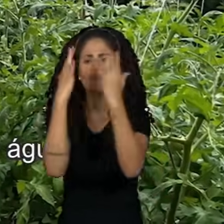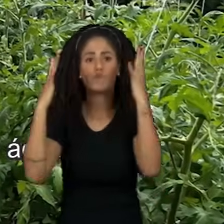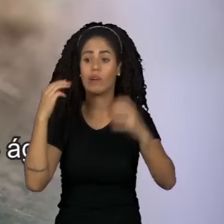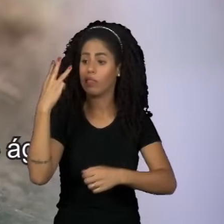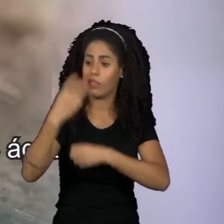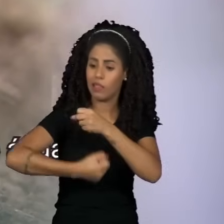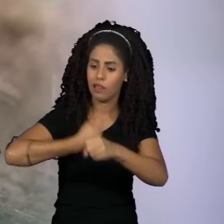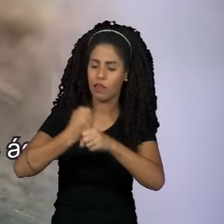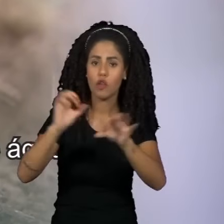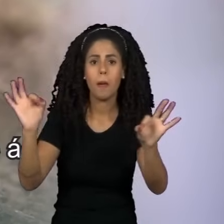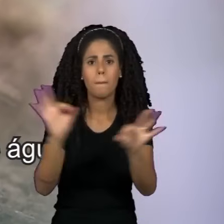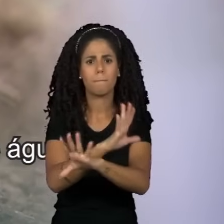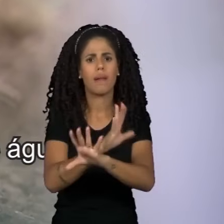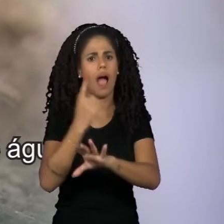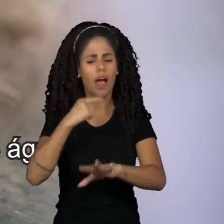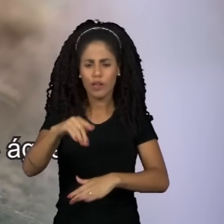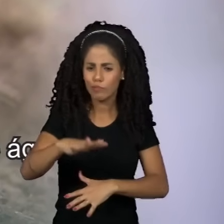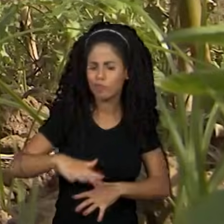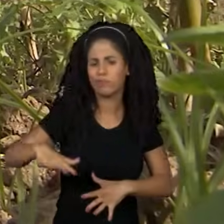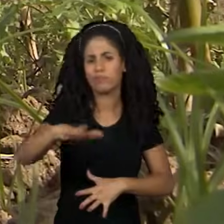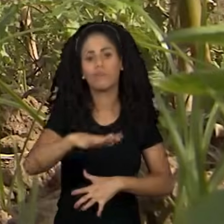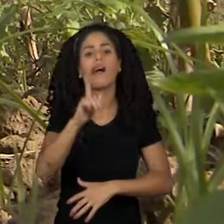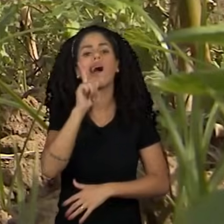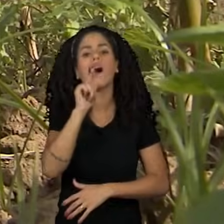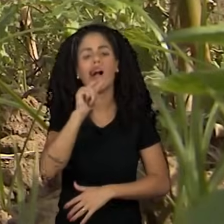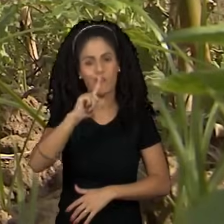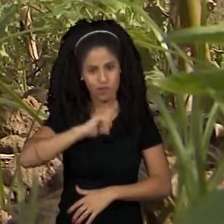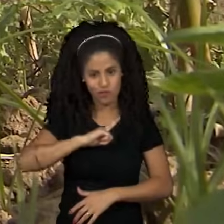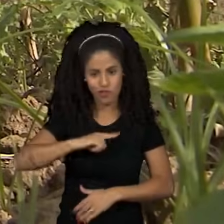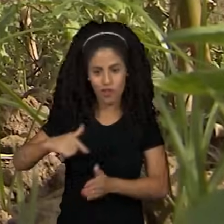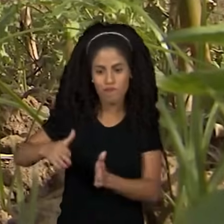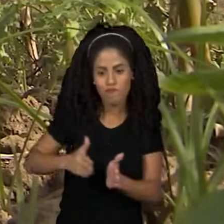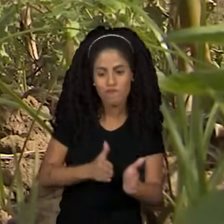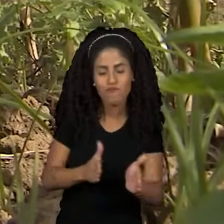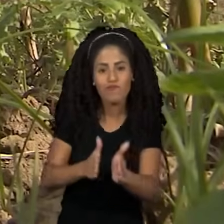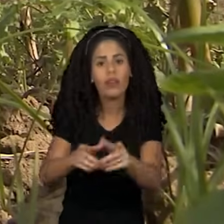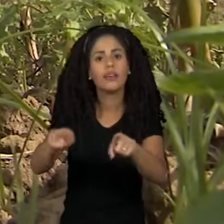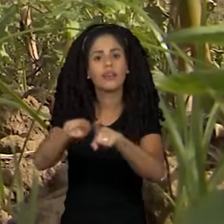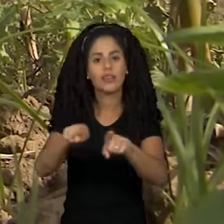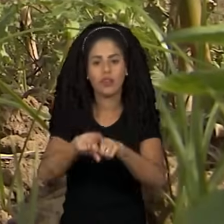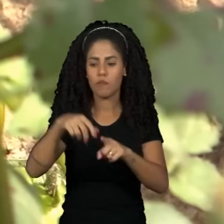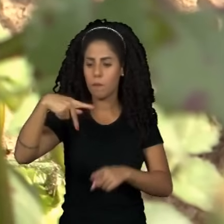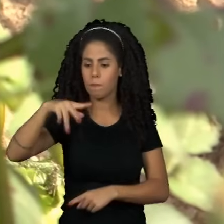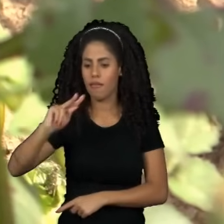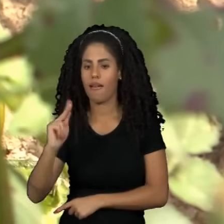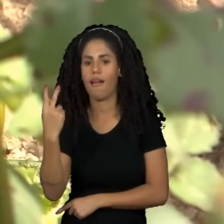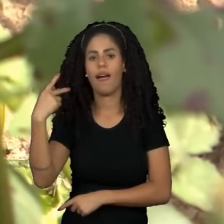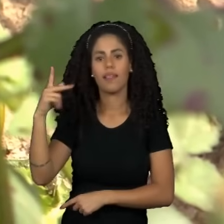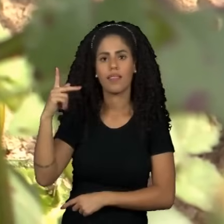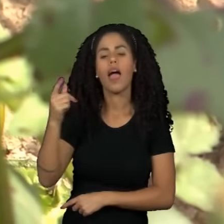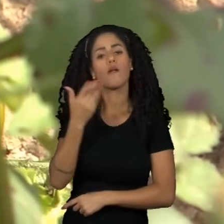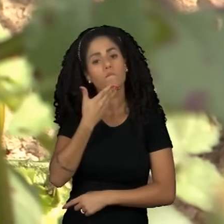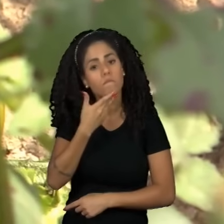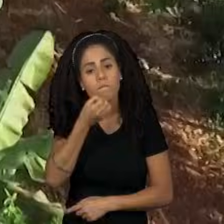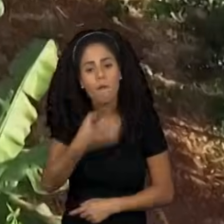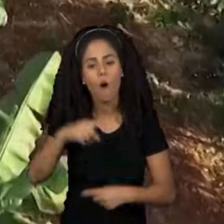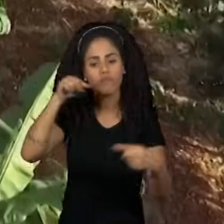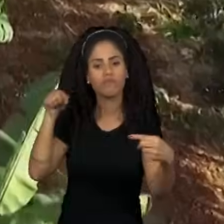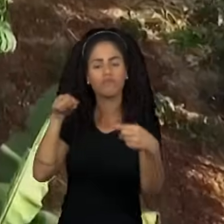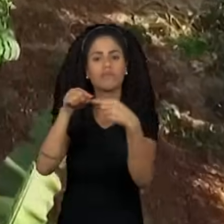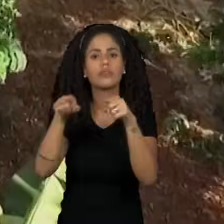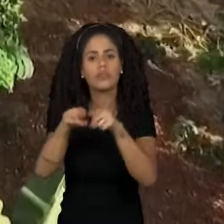depois, maior capacidade de retenção de água, a terra recuperada, pH subindo bastante, sem calcário,